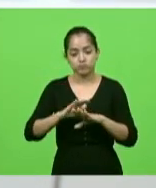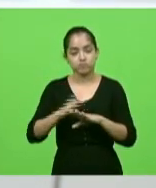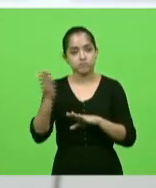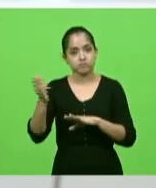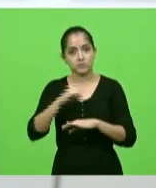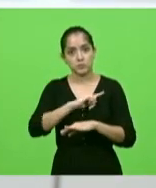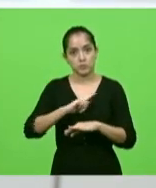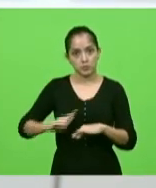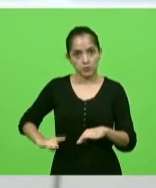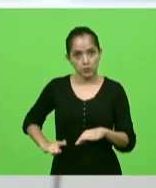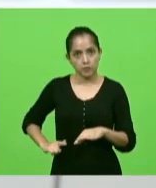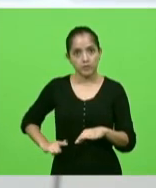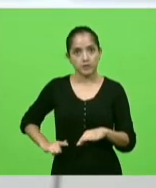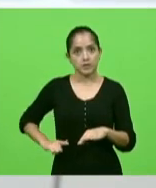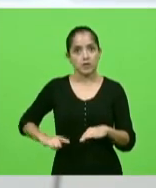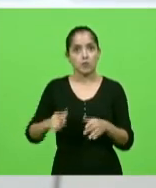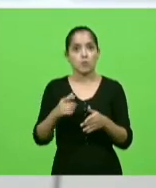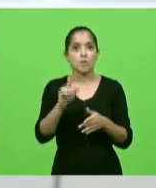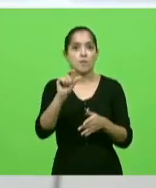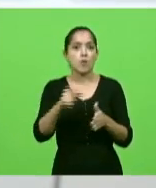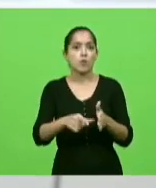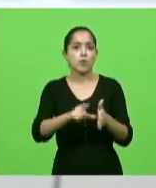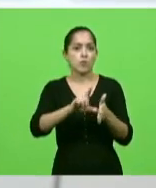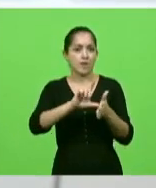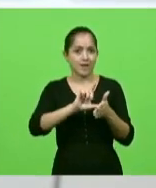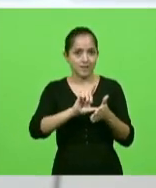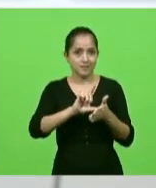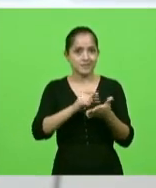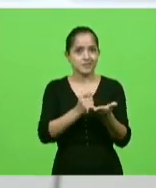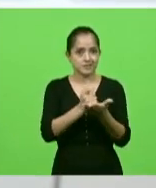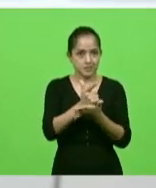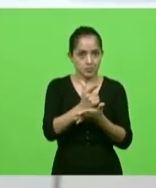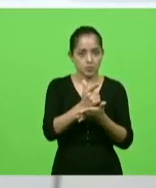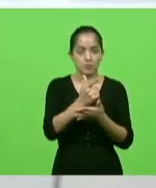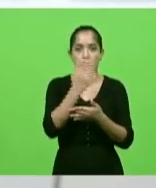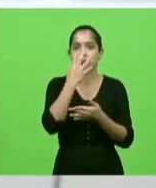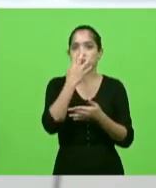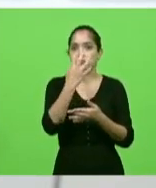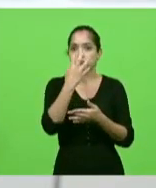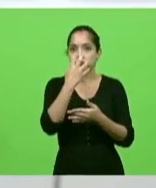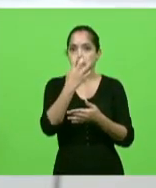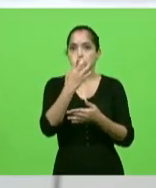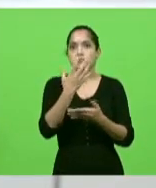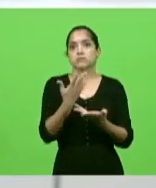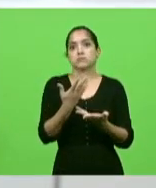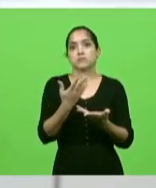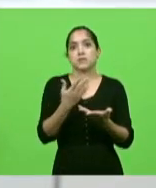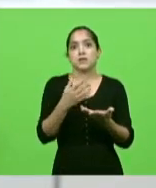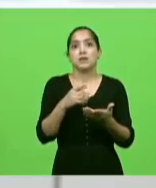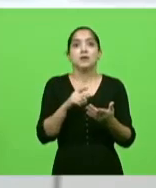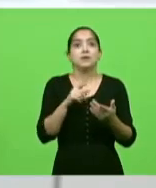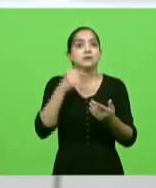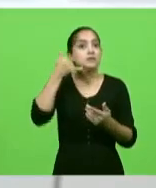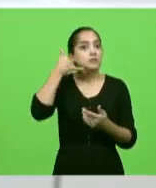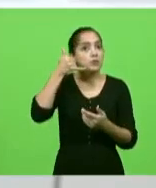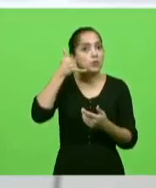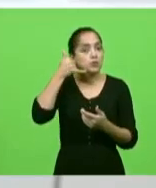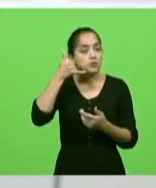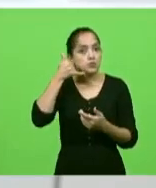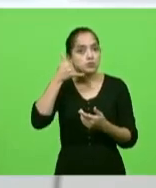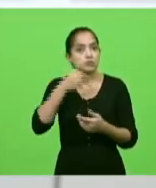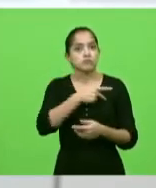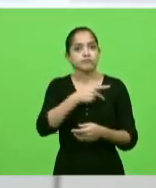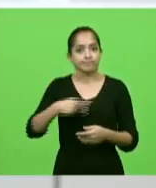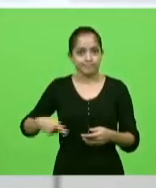de às vésperas da aquisição dos ventiladores pulmonares terem pedido Consul o telefone ao